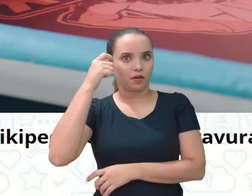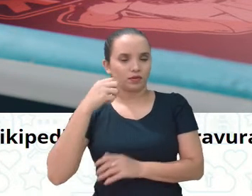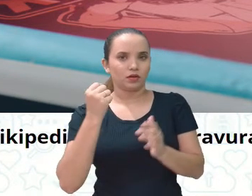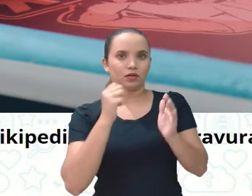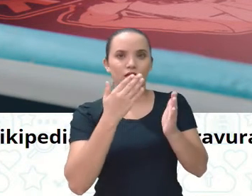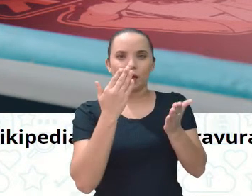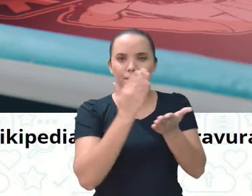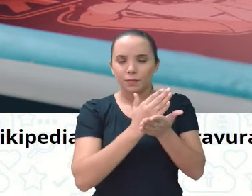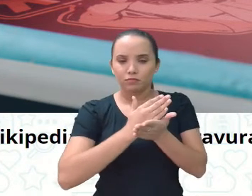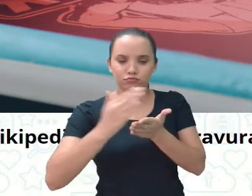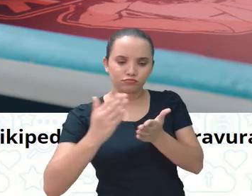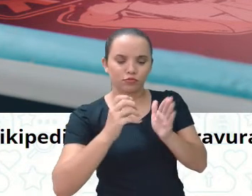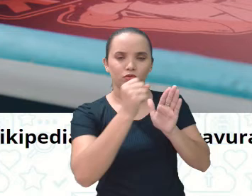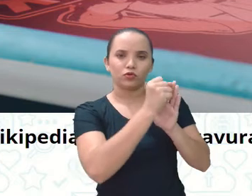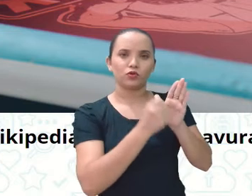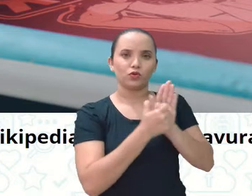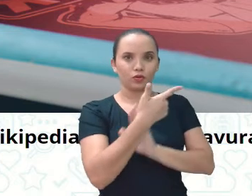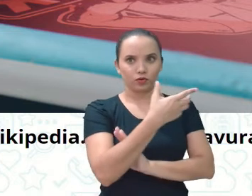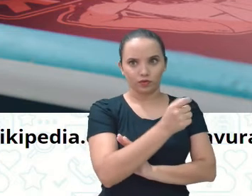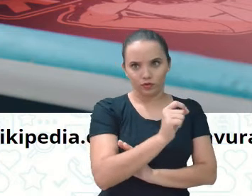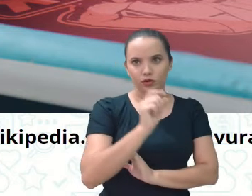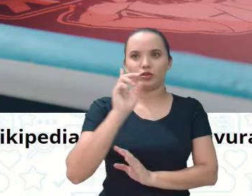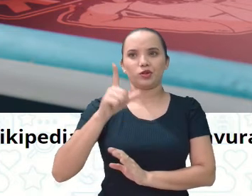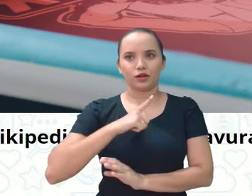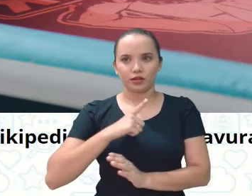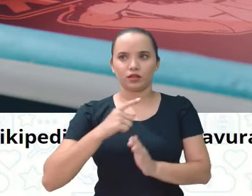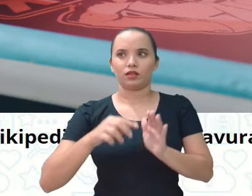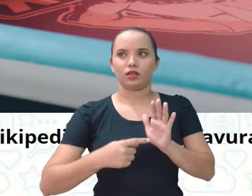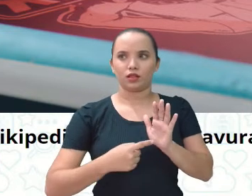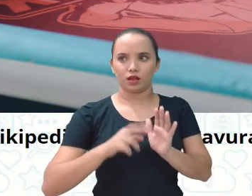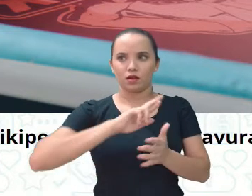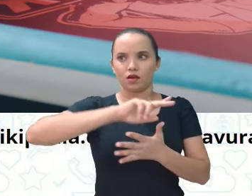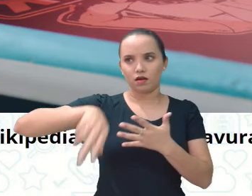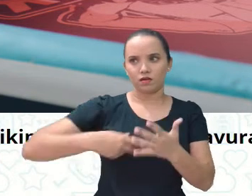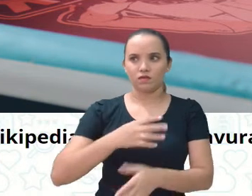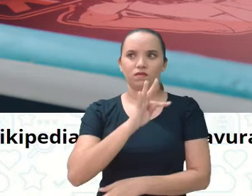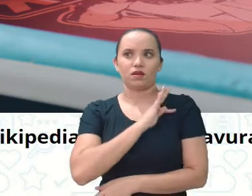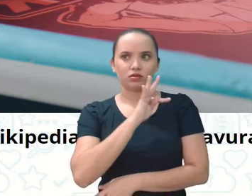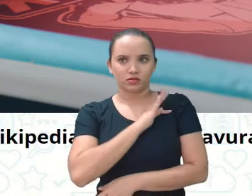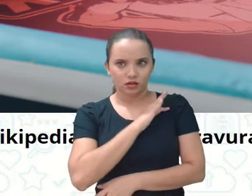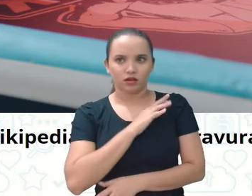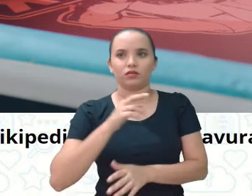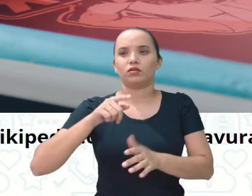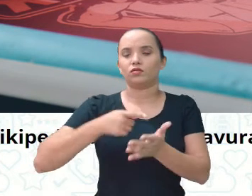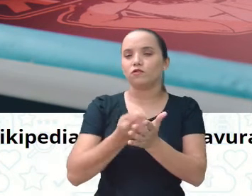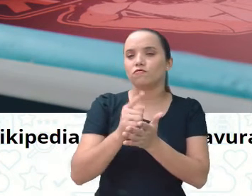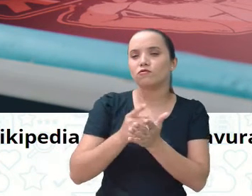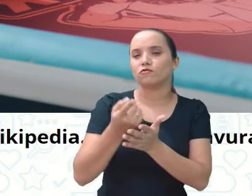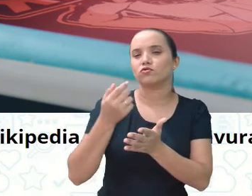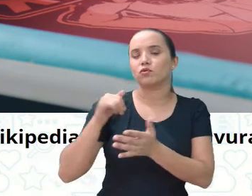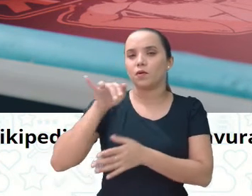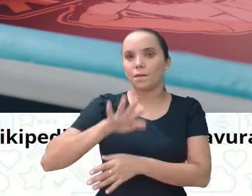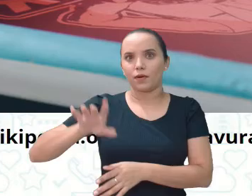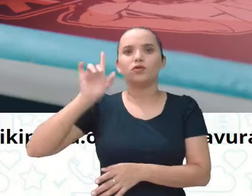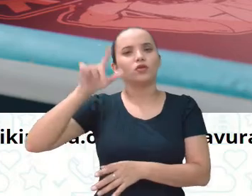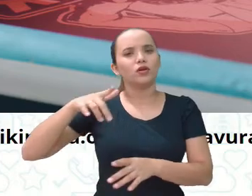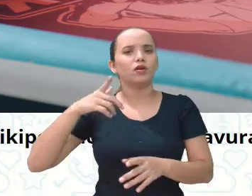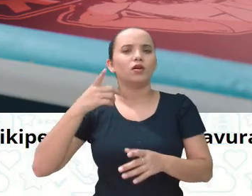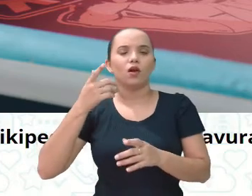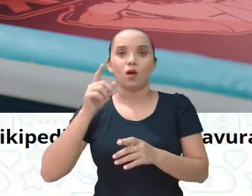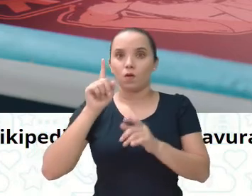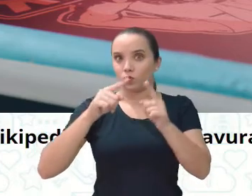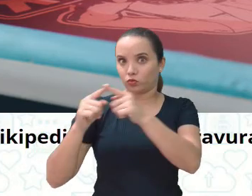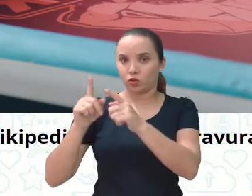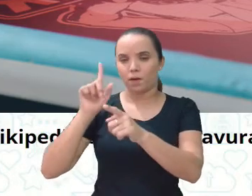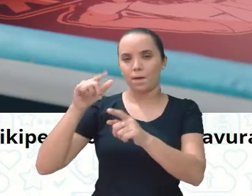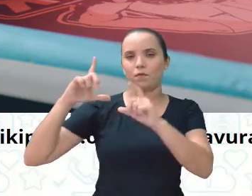século XX, tá, gente? Ela apresenta diversas técnicas de gravação de imagem. Uma delas é a gravação por processo fotográfico, como